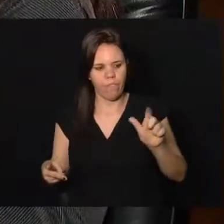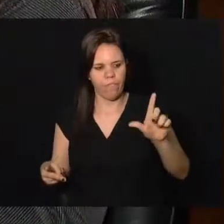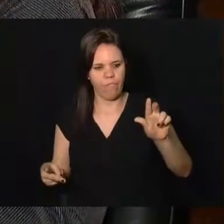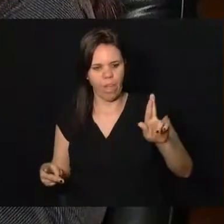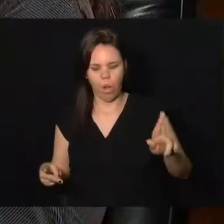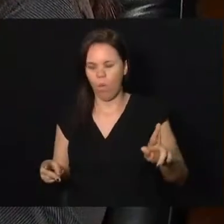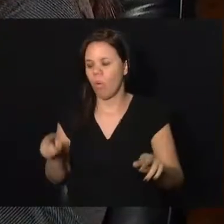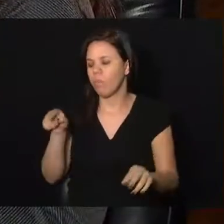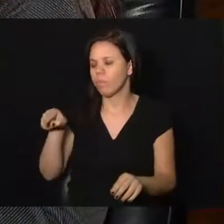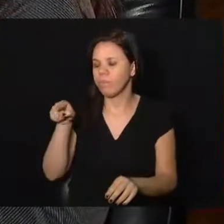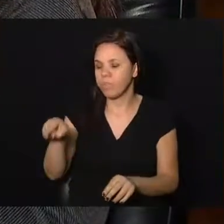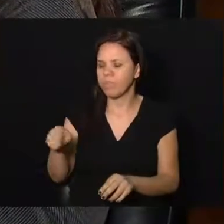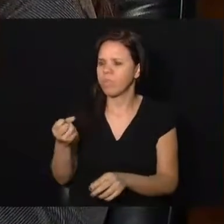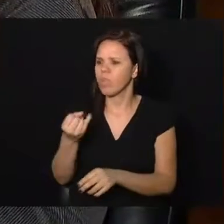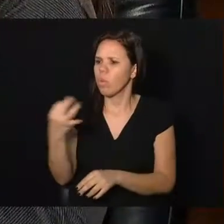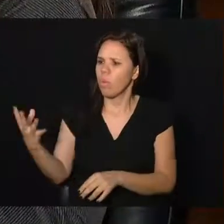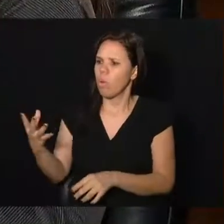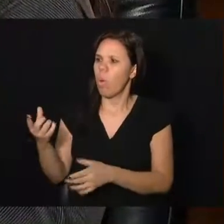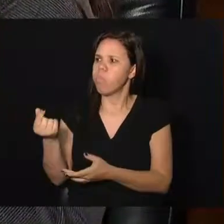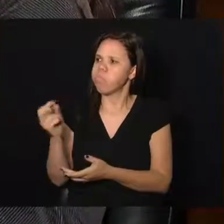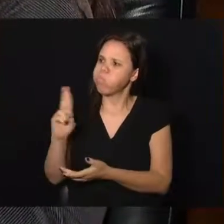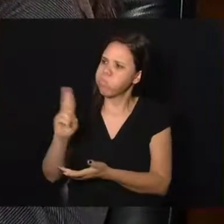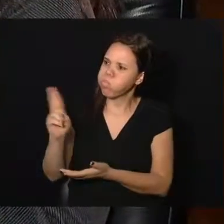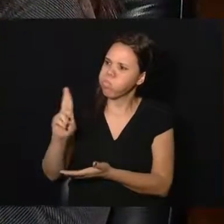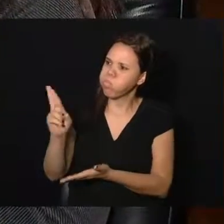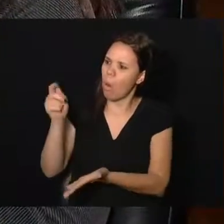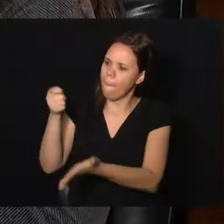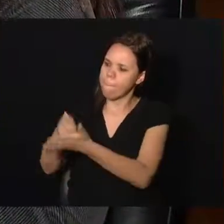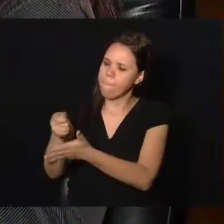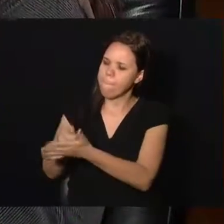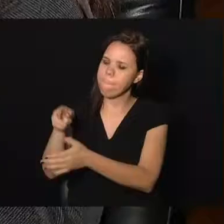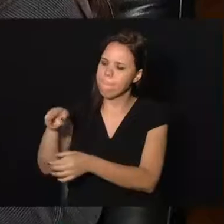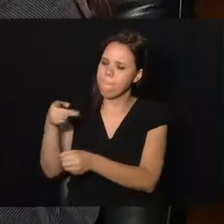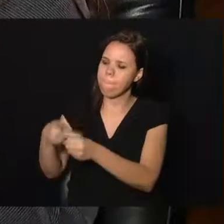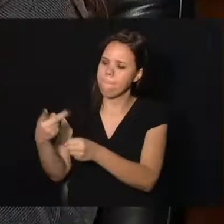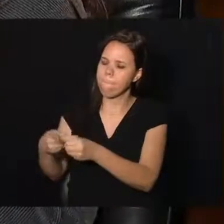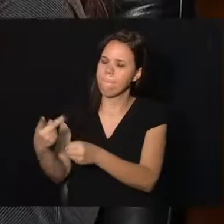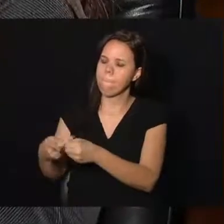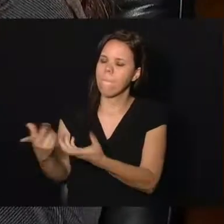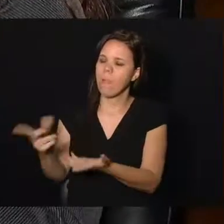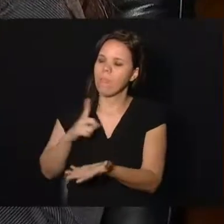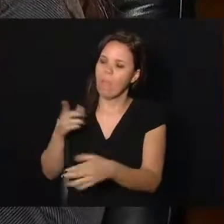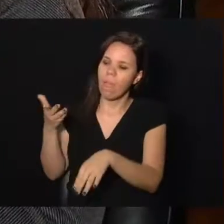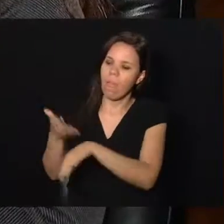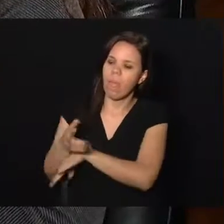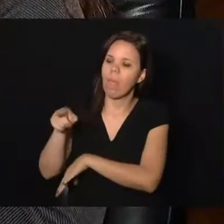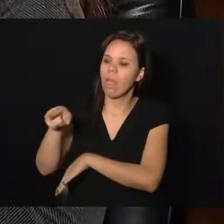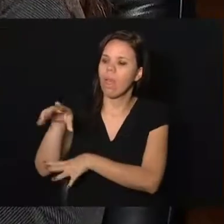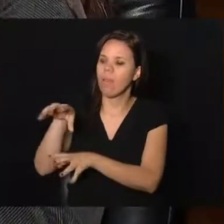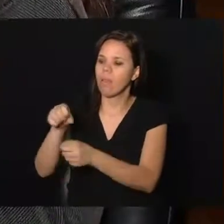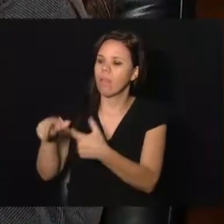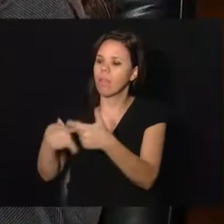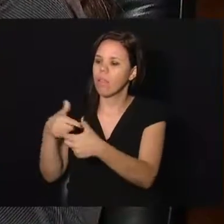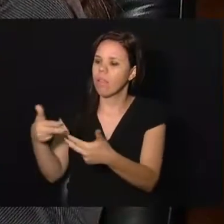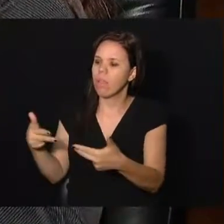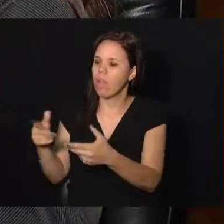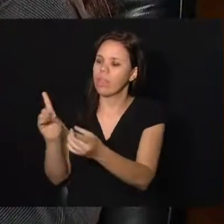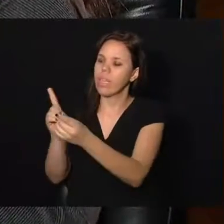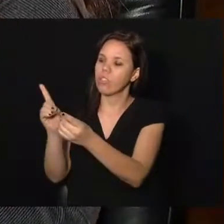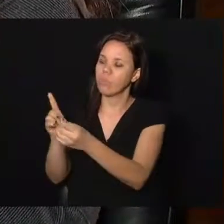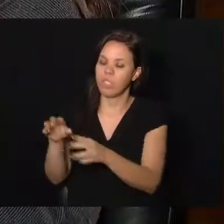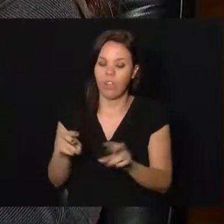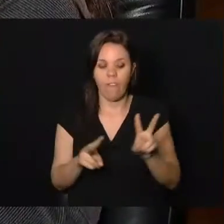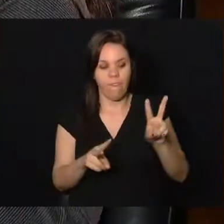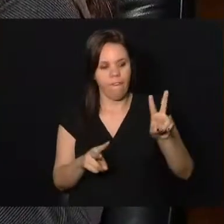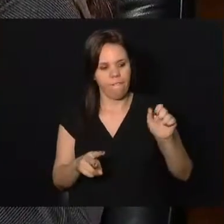seja, quantos reais eu desembolso para ter determinado produto ou para ter acesso a determinado serviço. Valor é o que